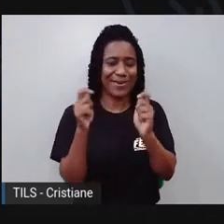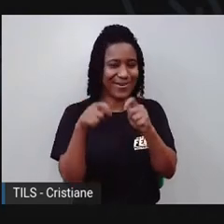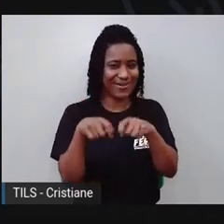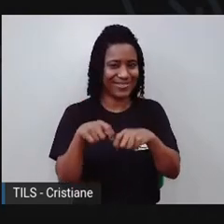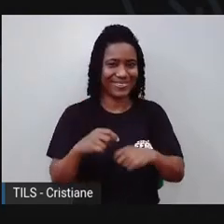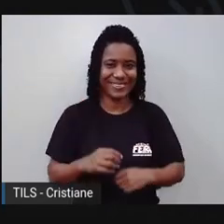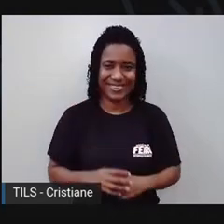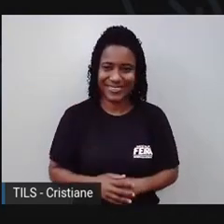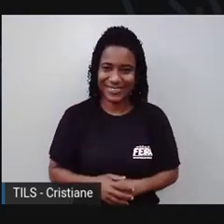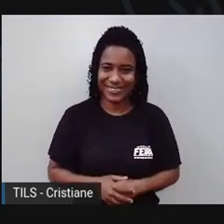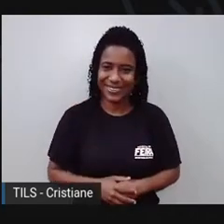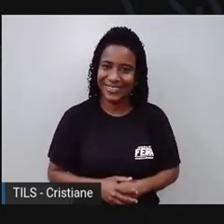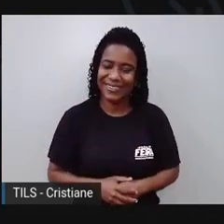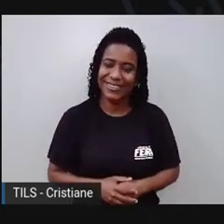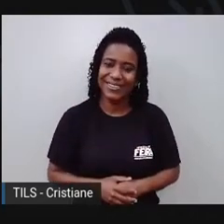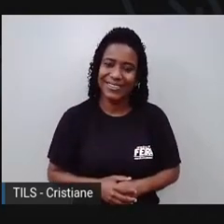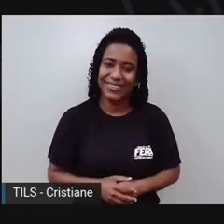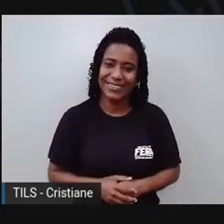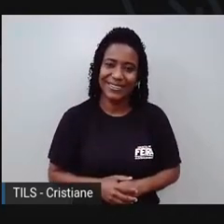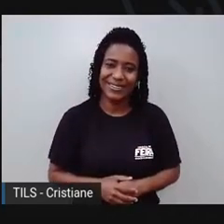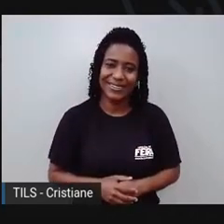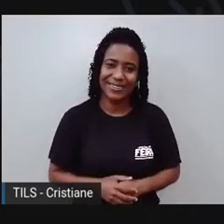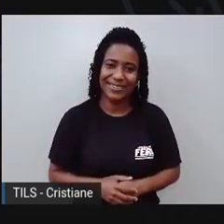Aí a gente vai fazer agora